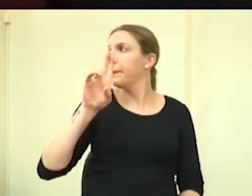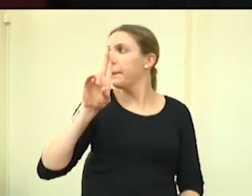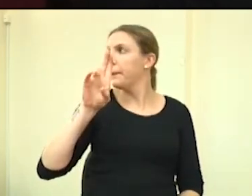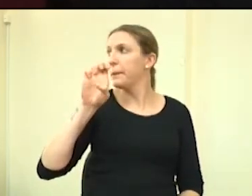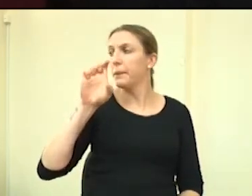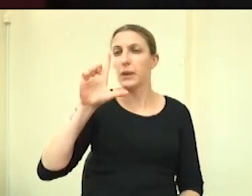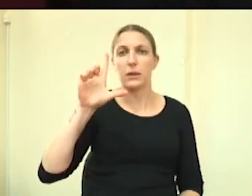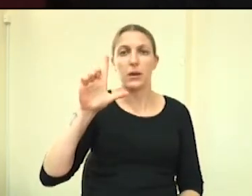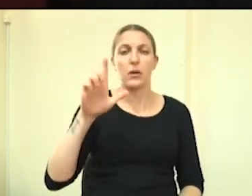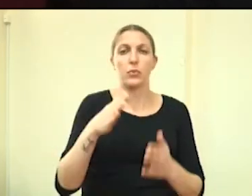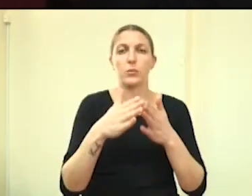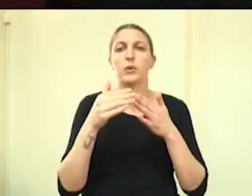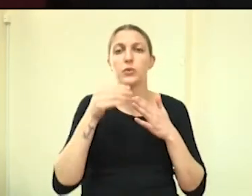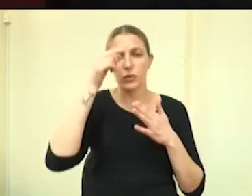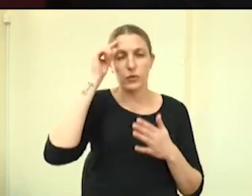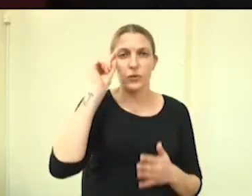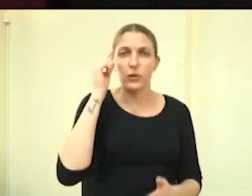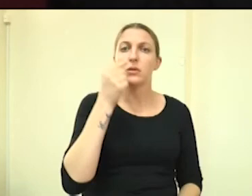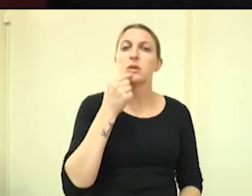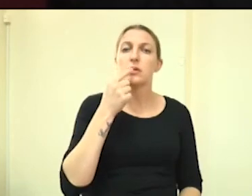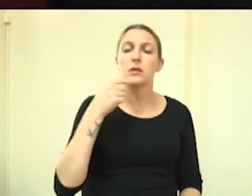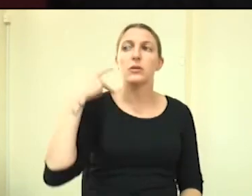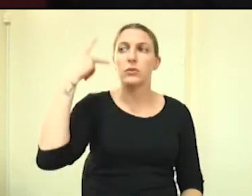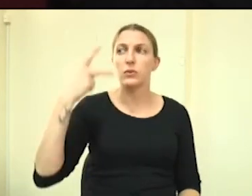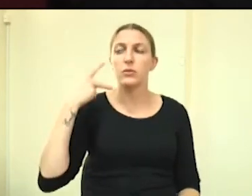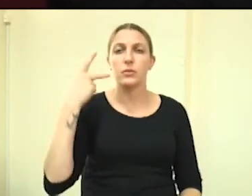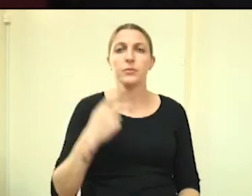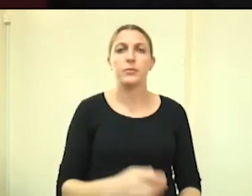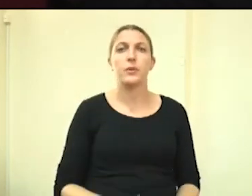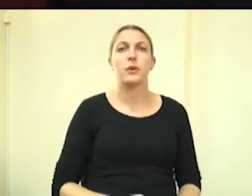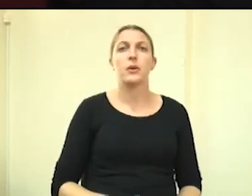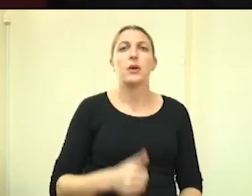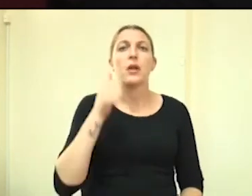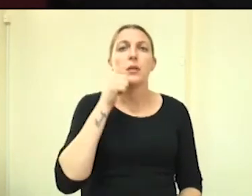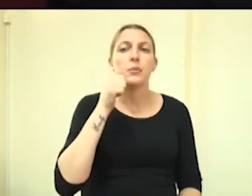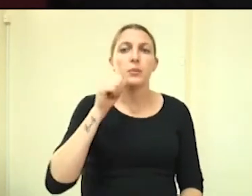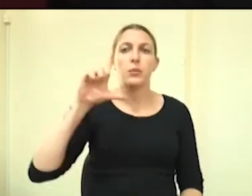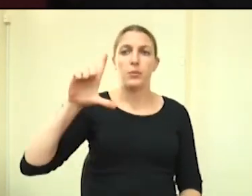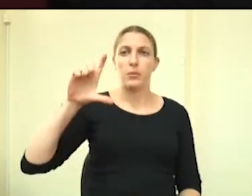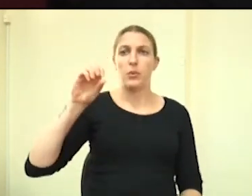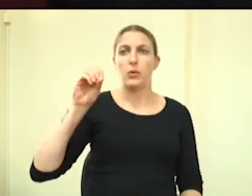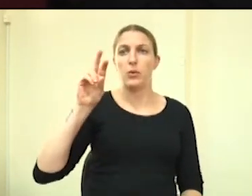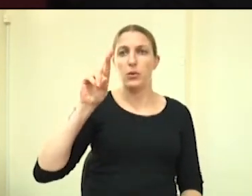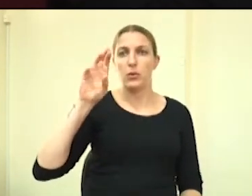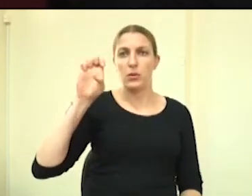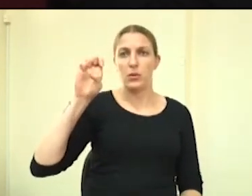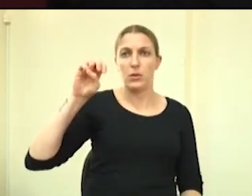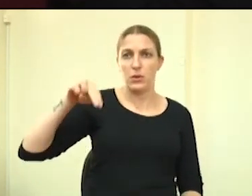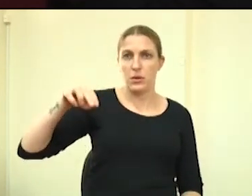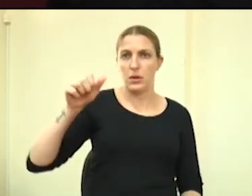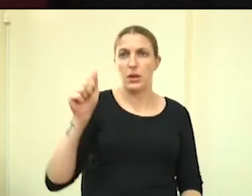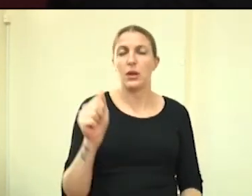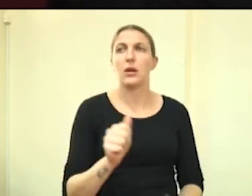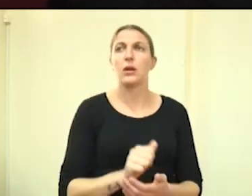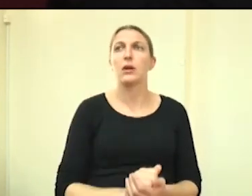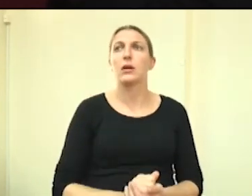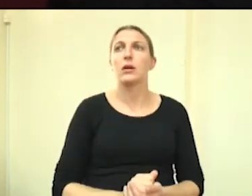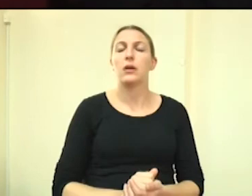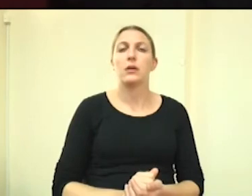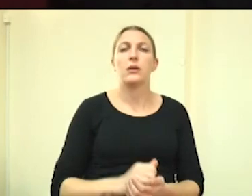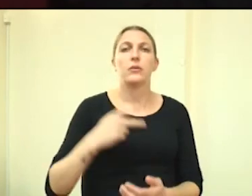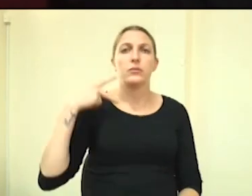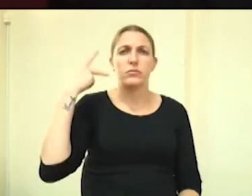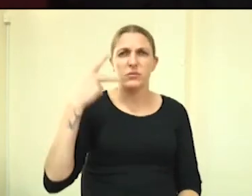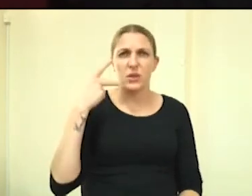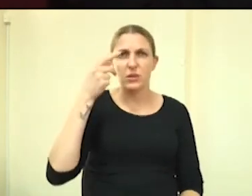Antônio Oldra, da senhora Lorena Iscariote, a pedido da vereadora Eni Maria Scandolari, dos vereadores Lucas Roberto Farina e Gilson